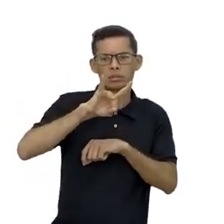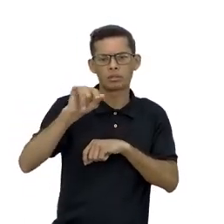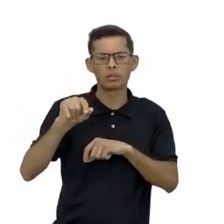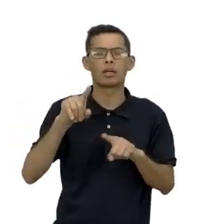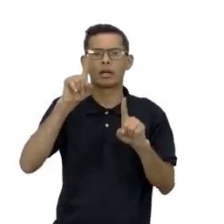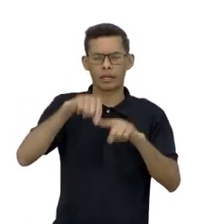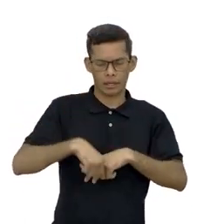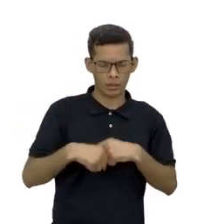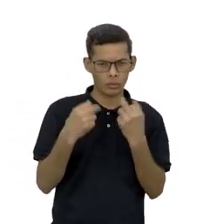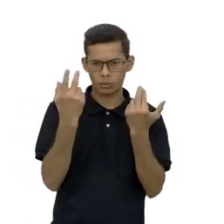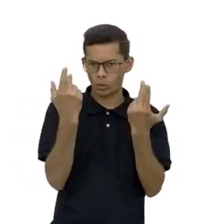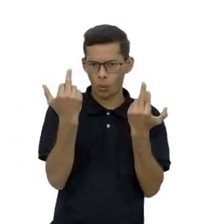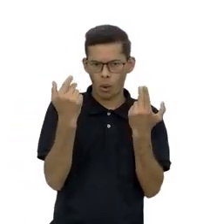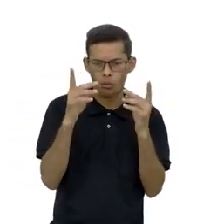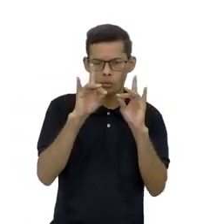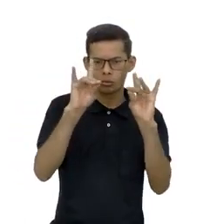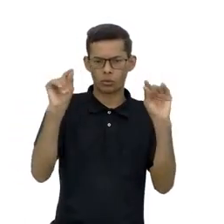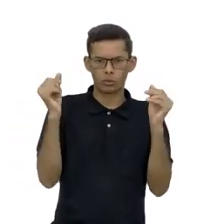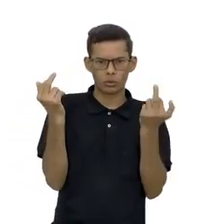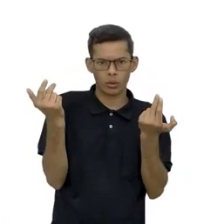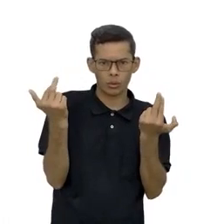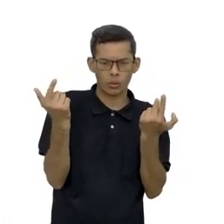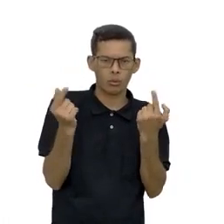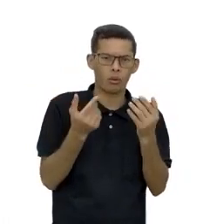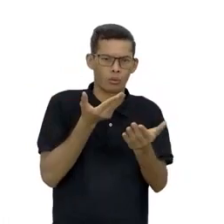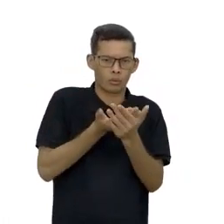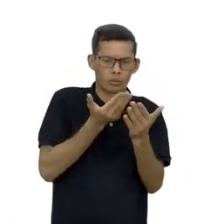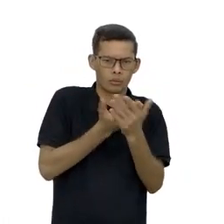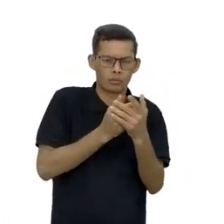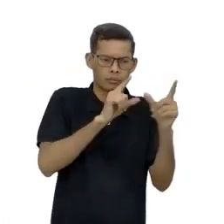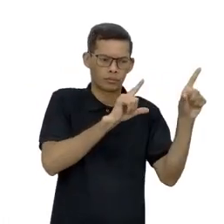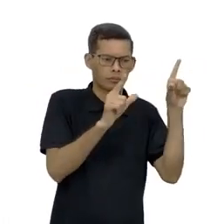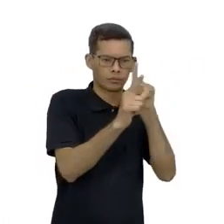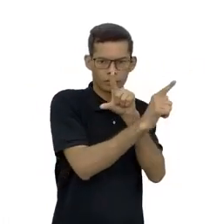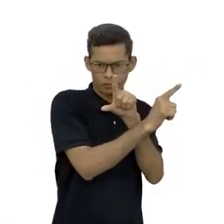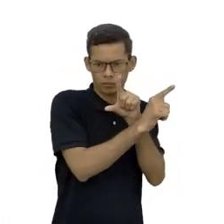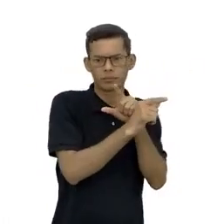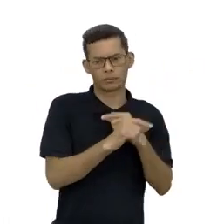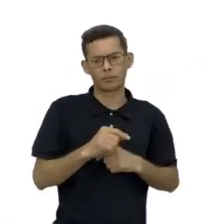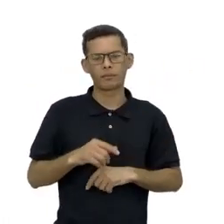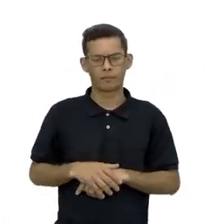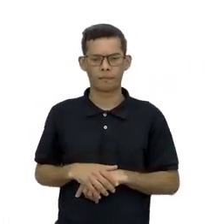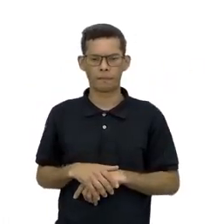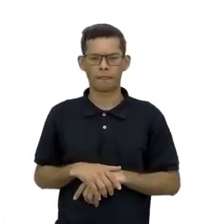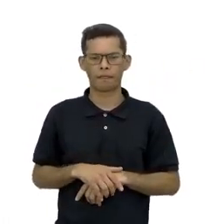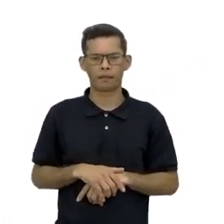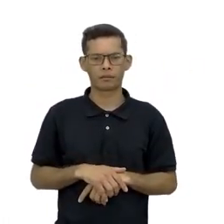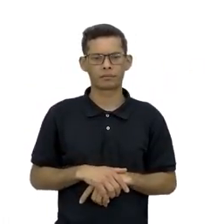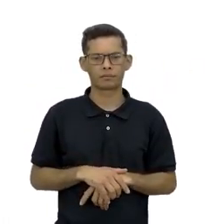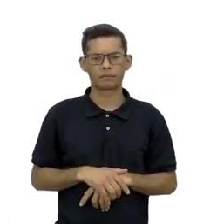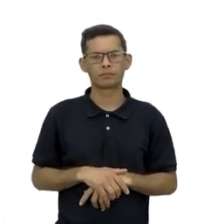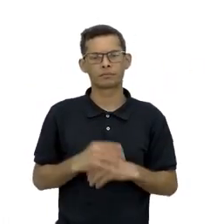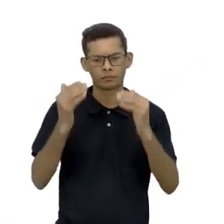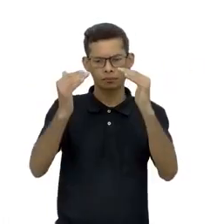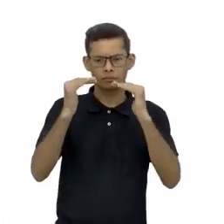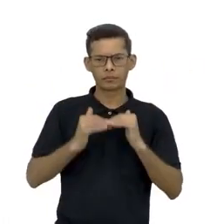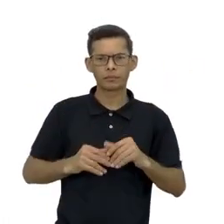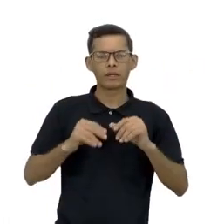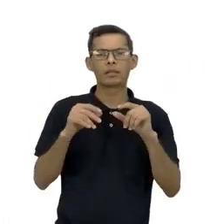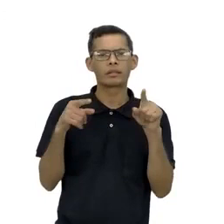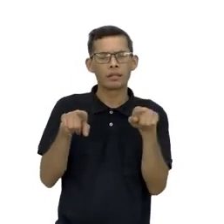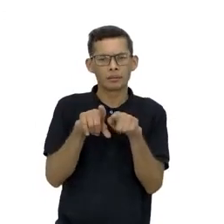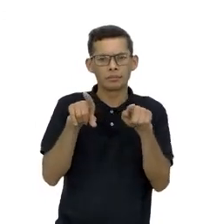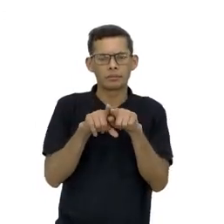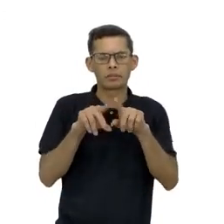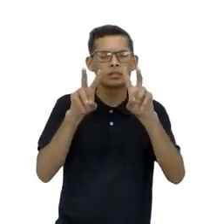mesma data da transmissão de etapa. Tá? E vale ficar atento ao título,